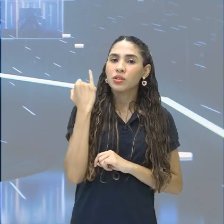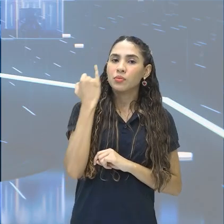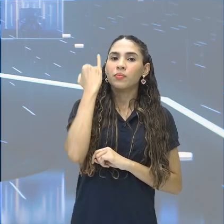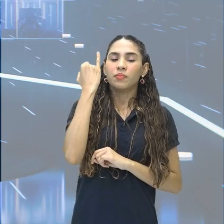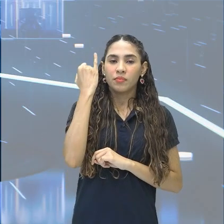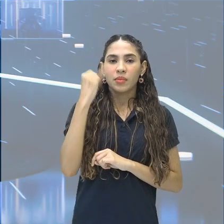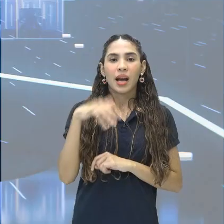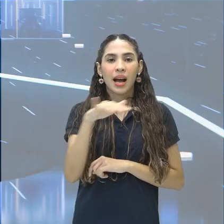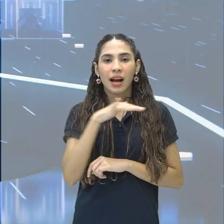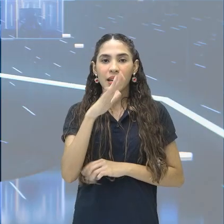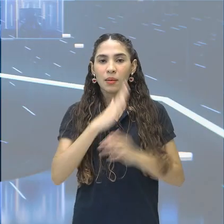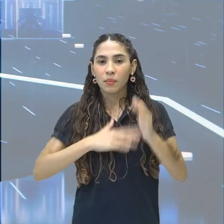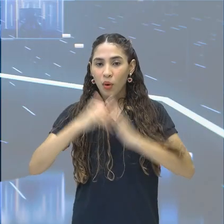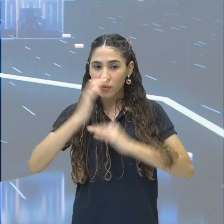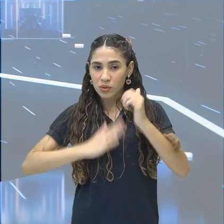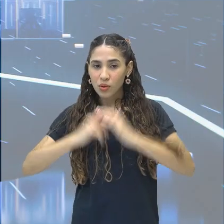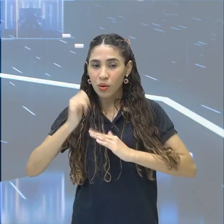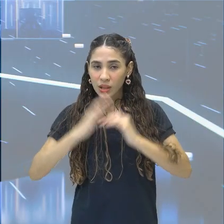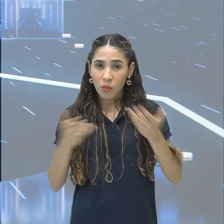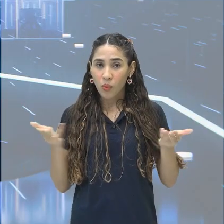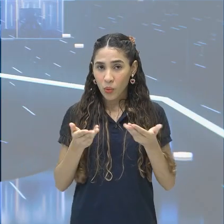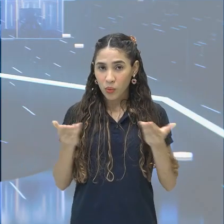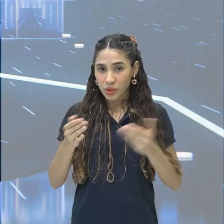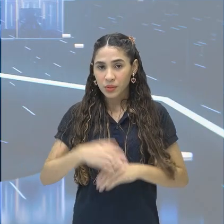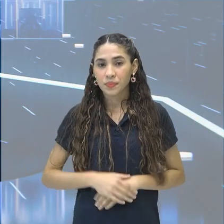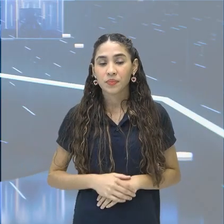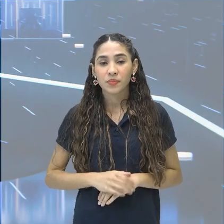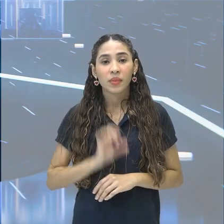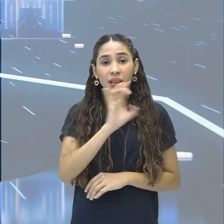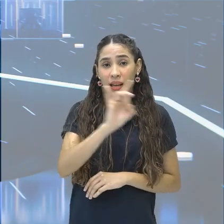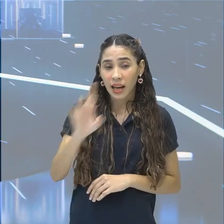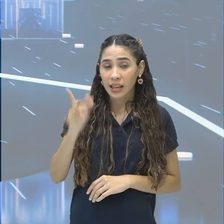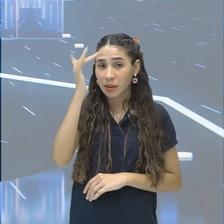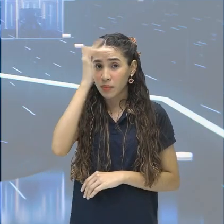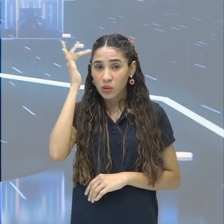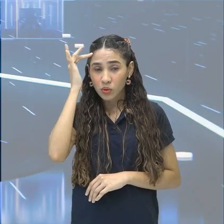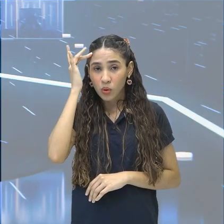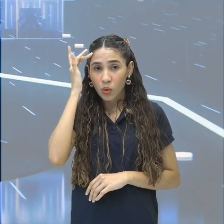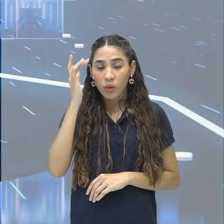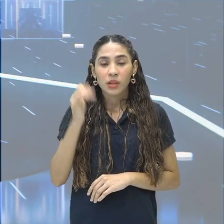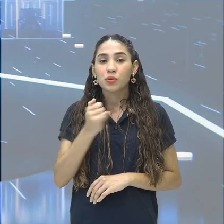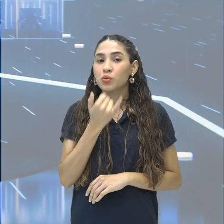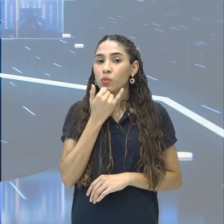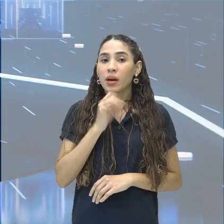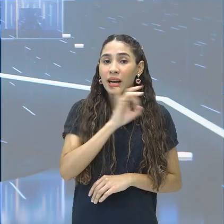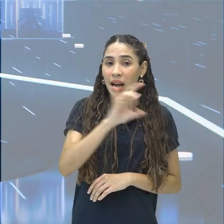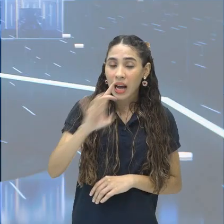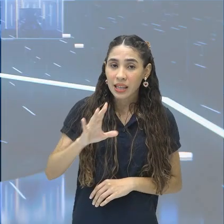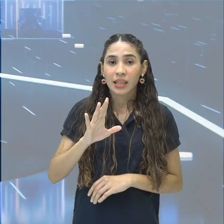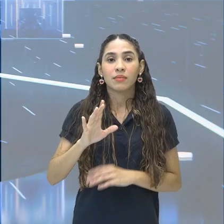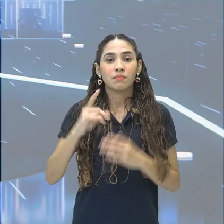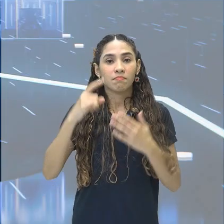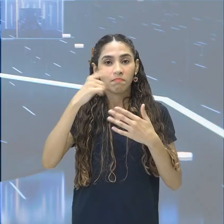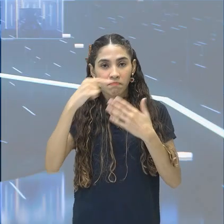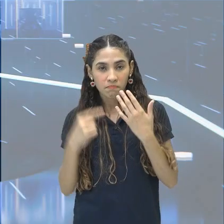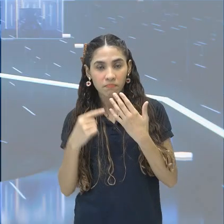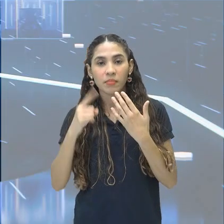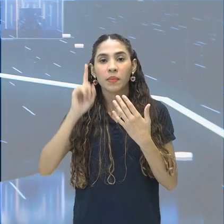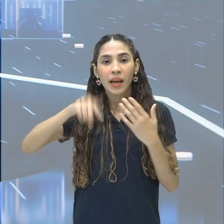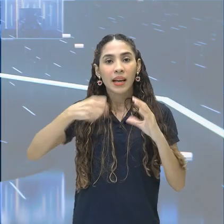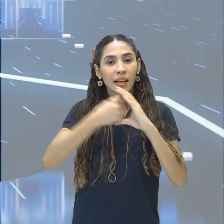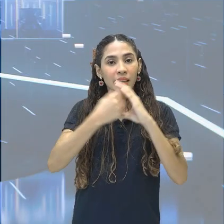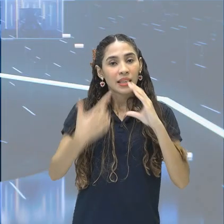significativamente o cenário profissional contemporâneo. Cada uma dessas modalidades, ela apresenta o quê?